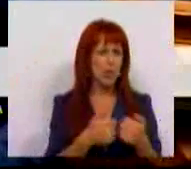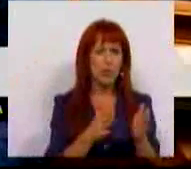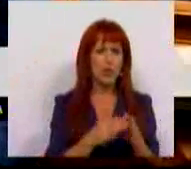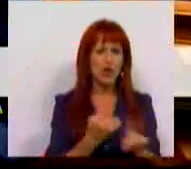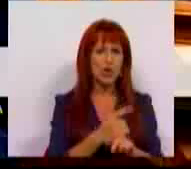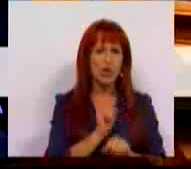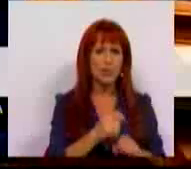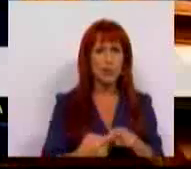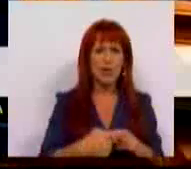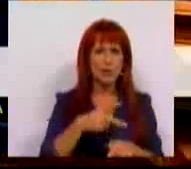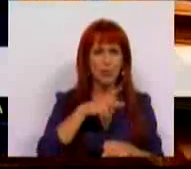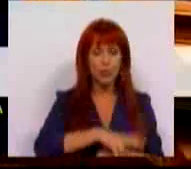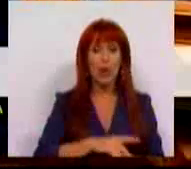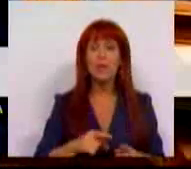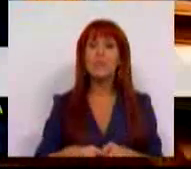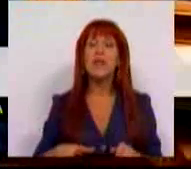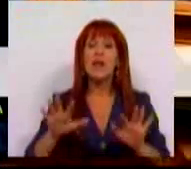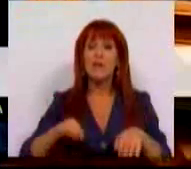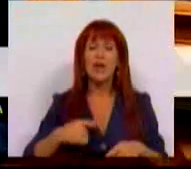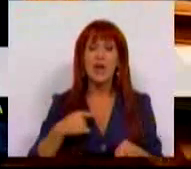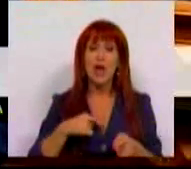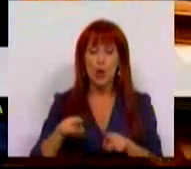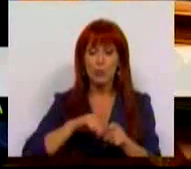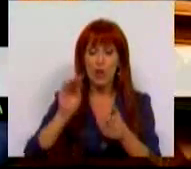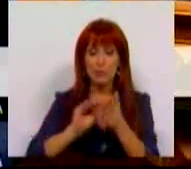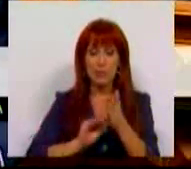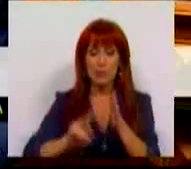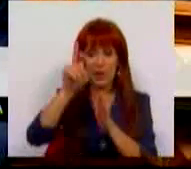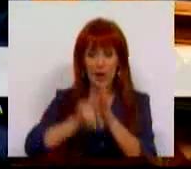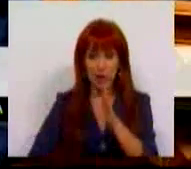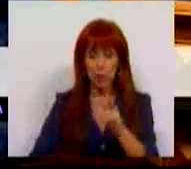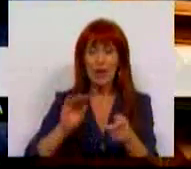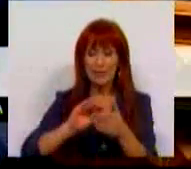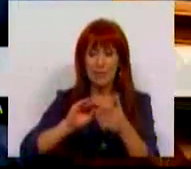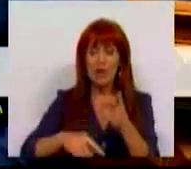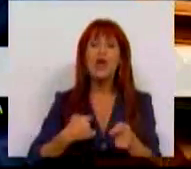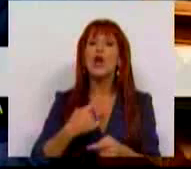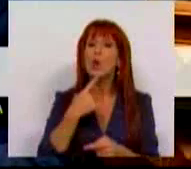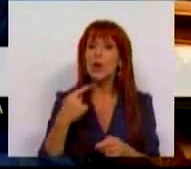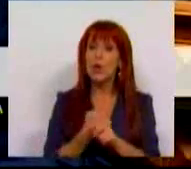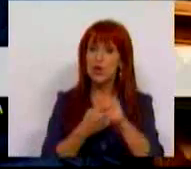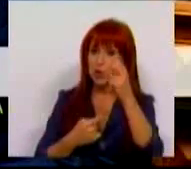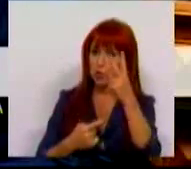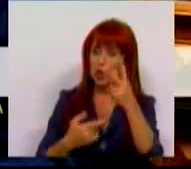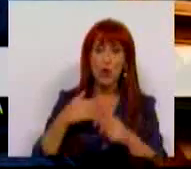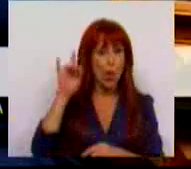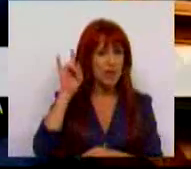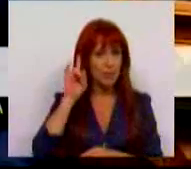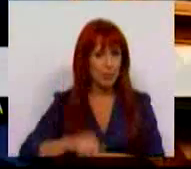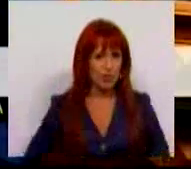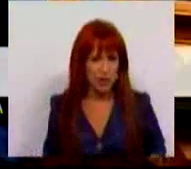Por fim, e até mesmo como deputado relator desta petição, deixo duas observações que acho